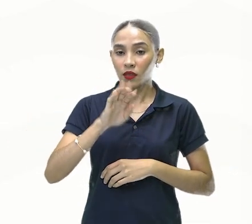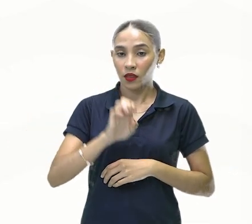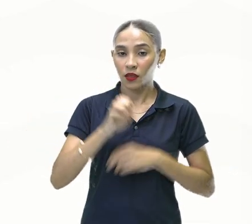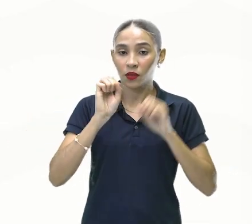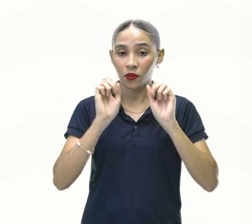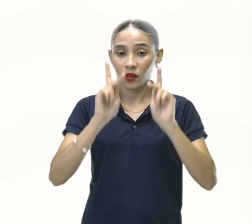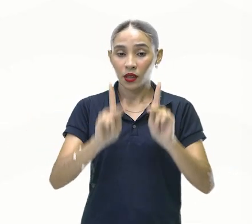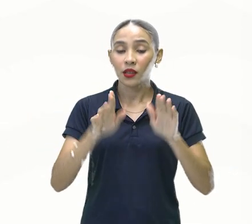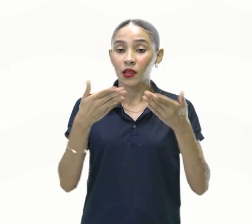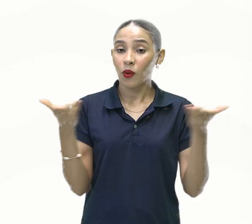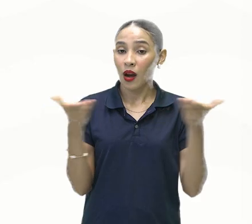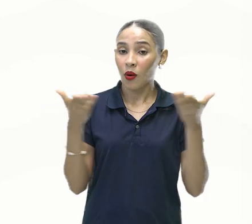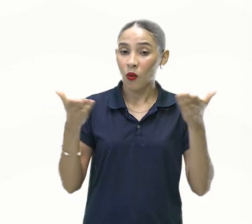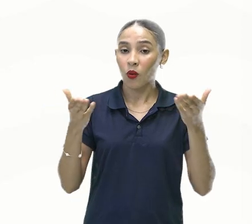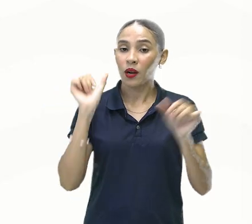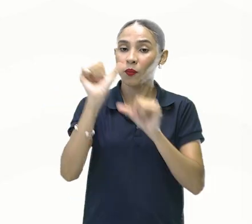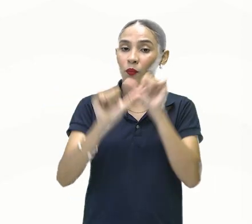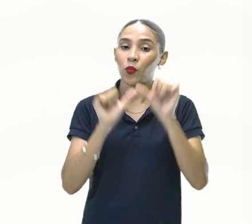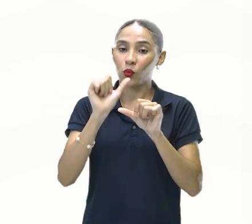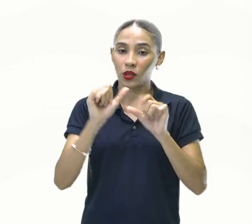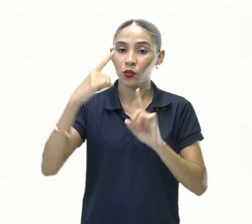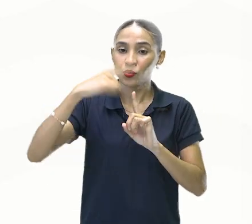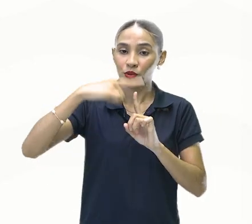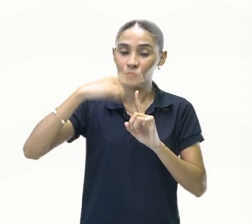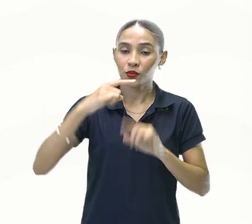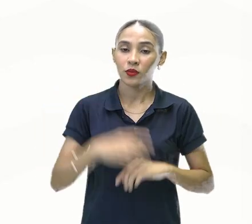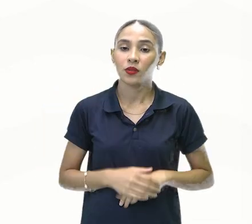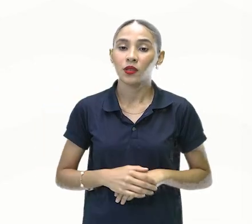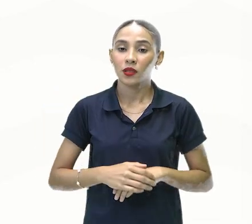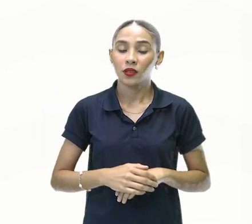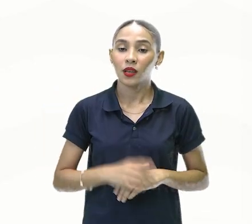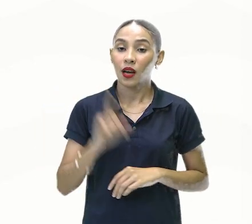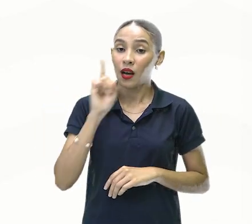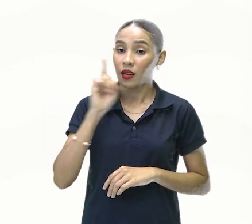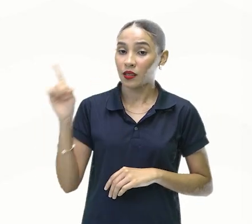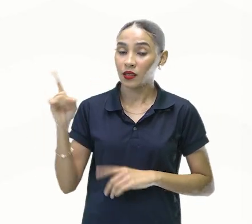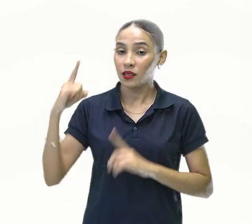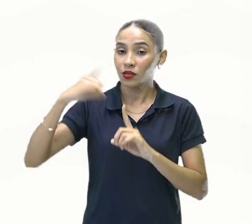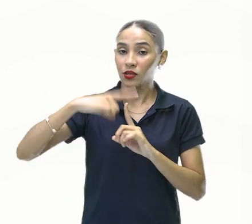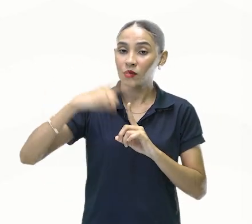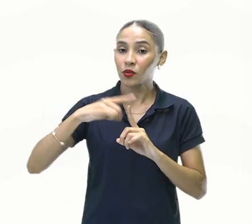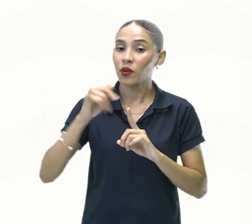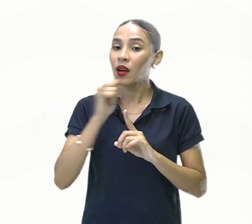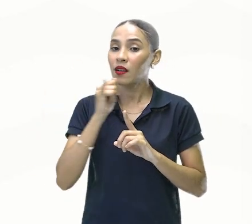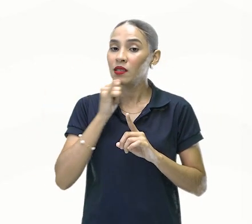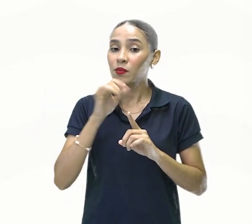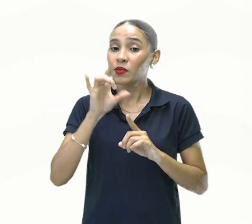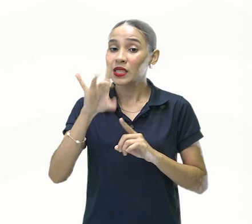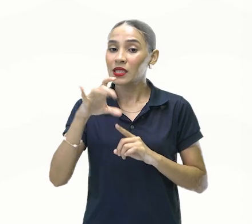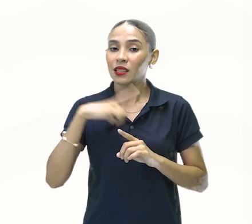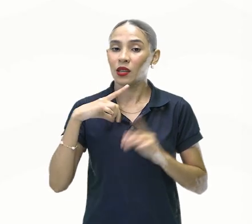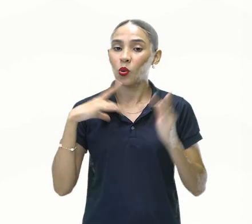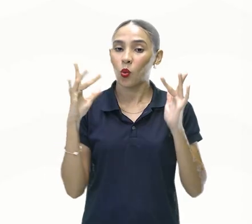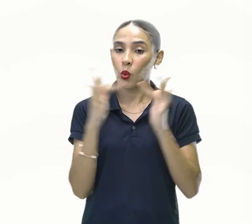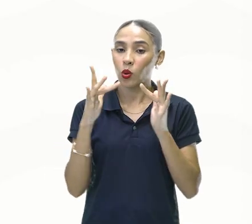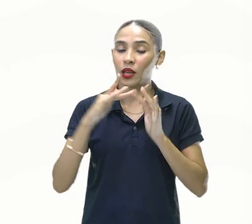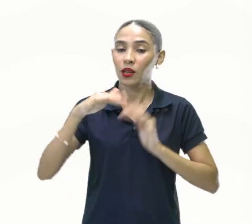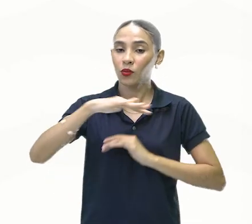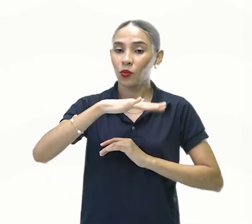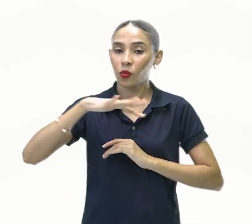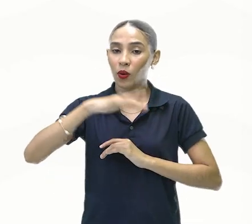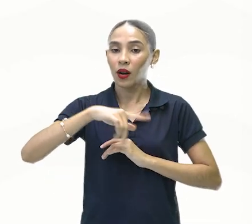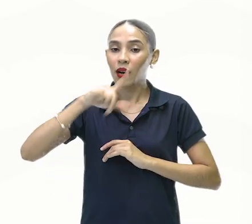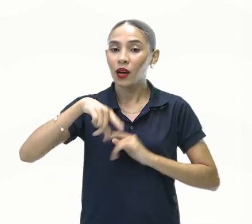lente. Tá certo, pessoal? Então agora o comportamento já muda. Esse tipo de lente aí, quando ela está imersa no